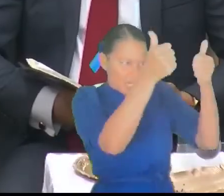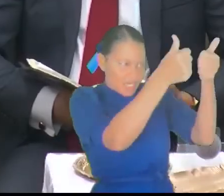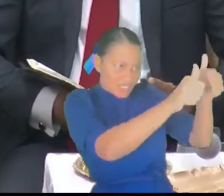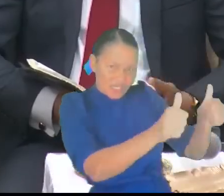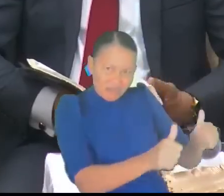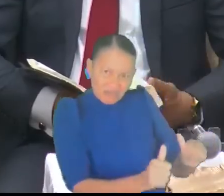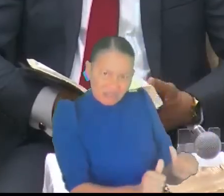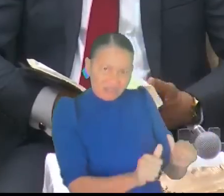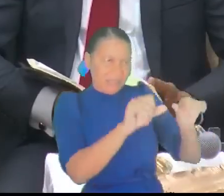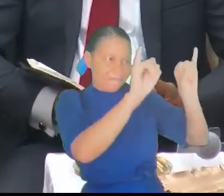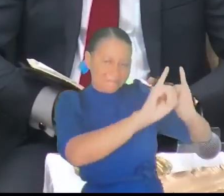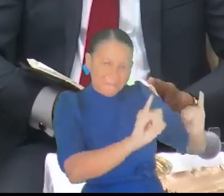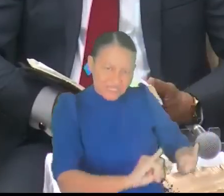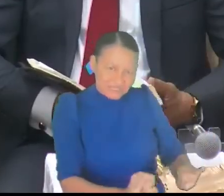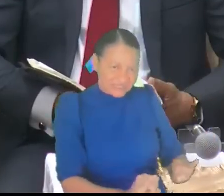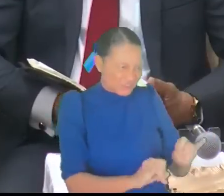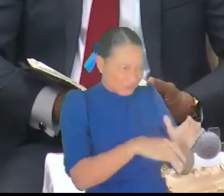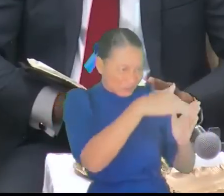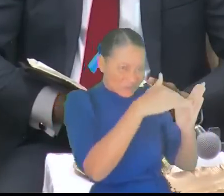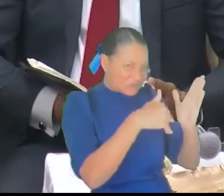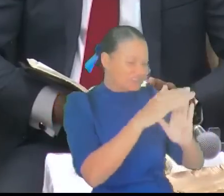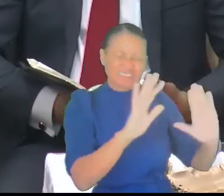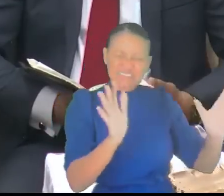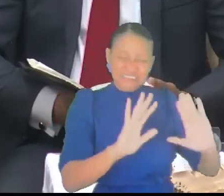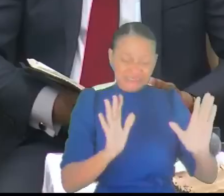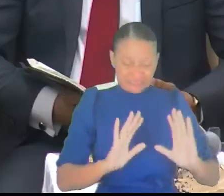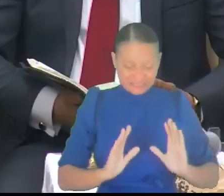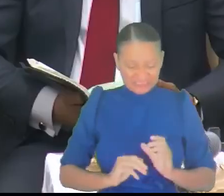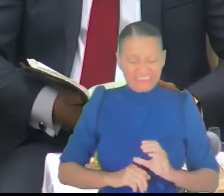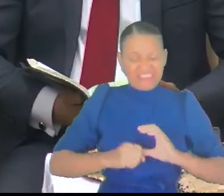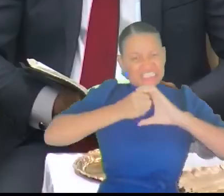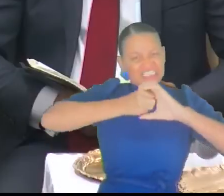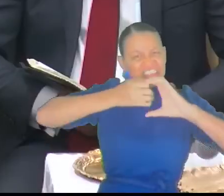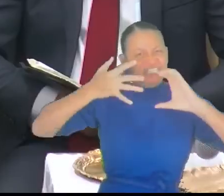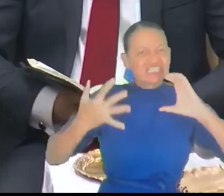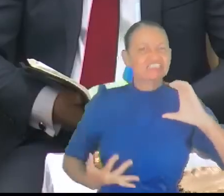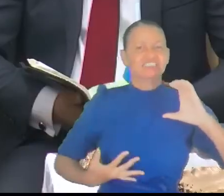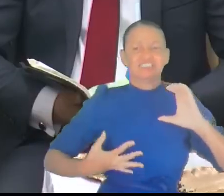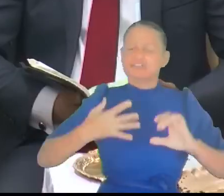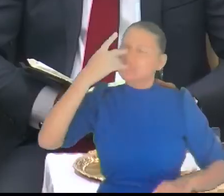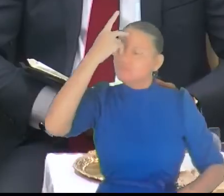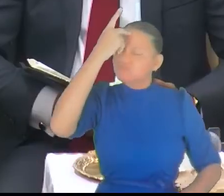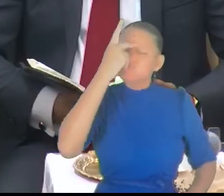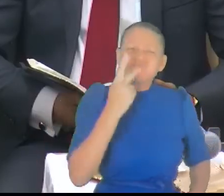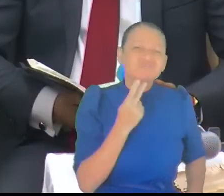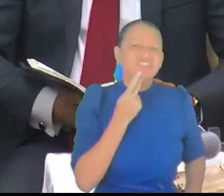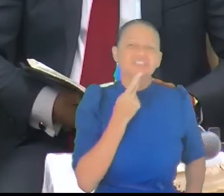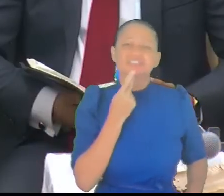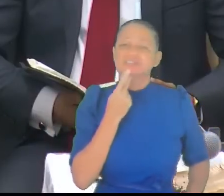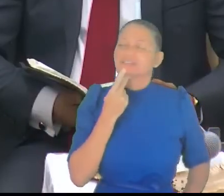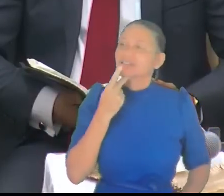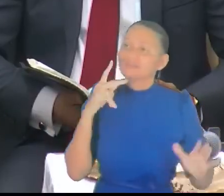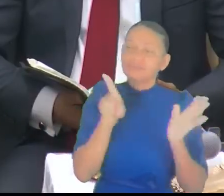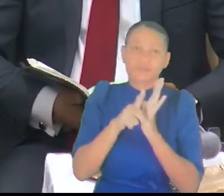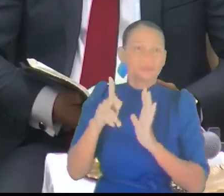imagem pintura, é a imagem caráter de Cristo.